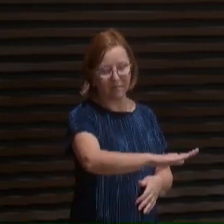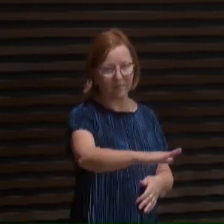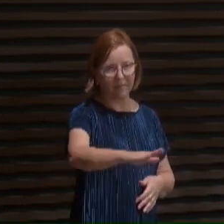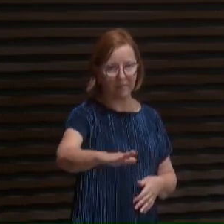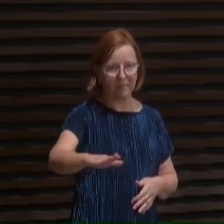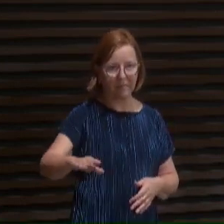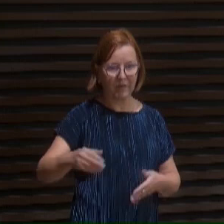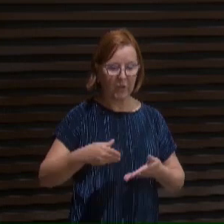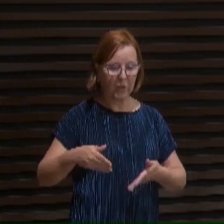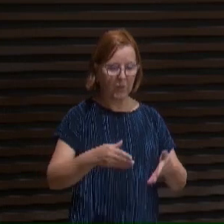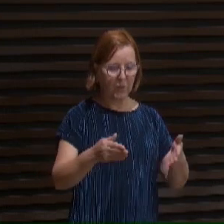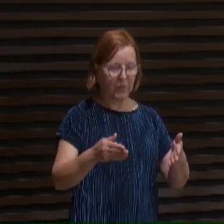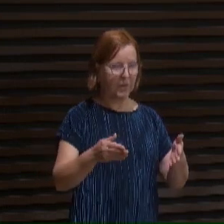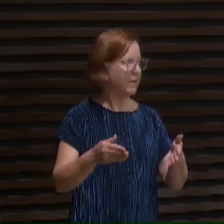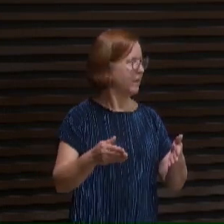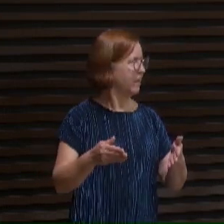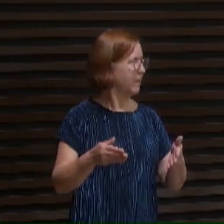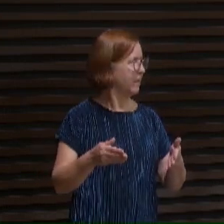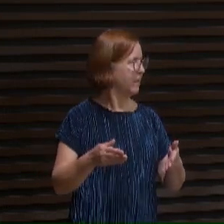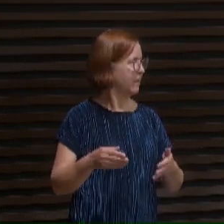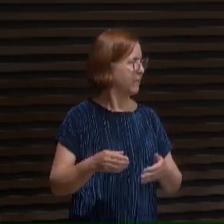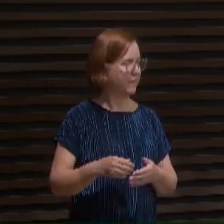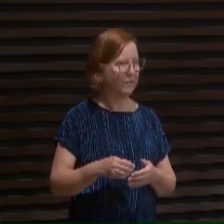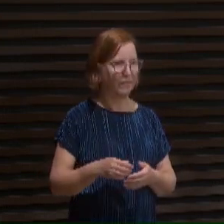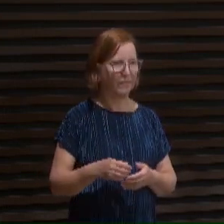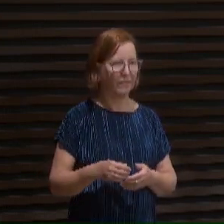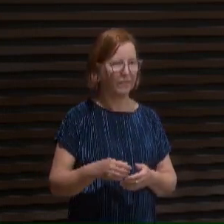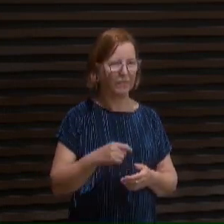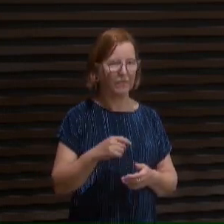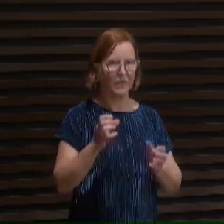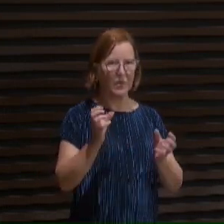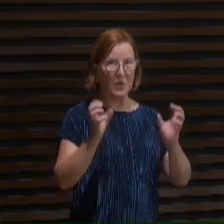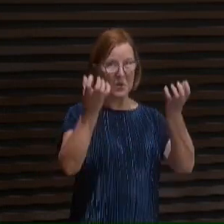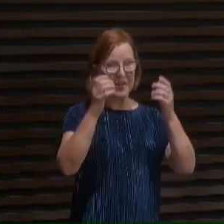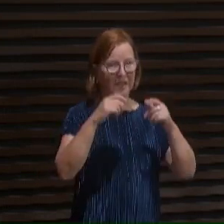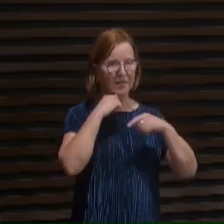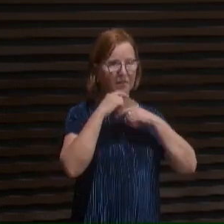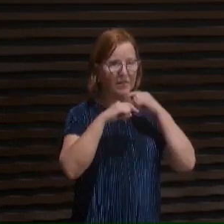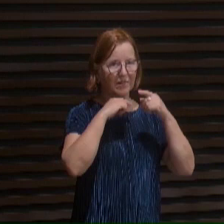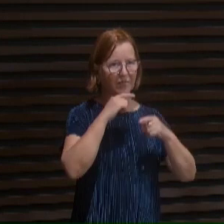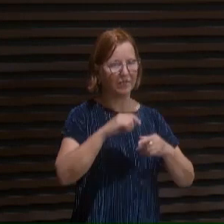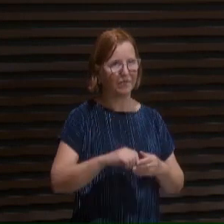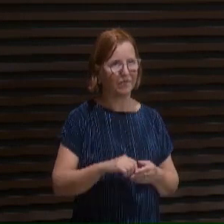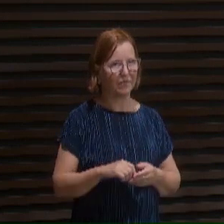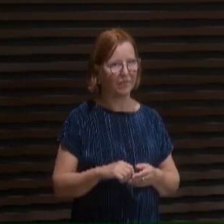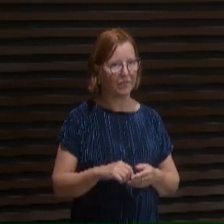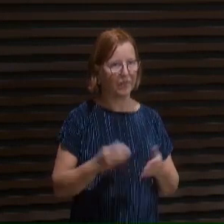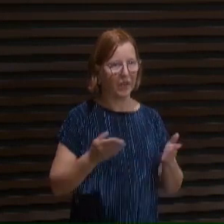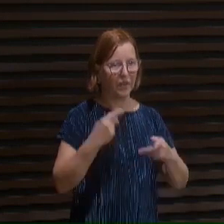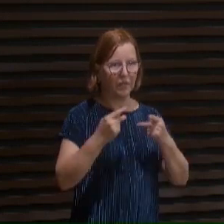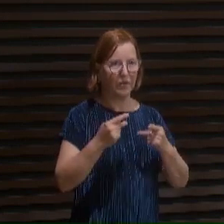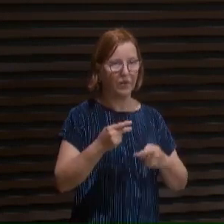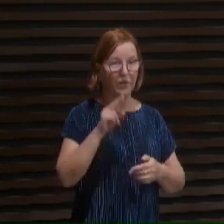no caminho do desespero, da dúvida, no castelo da dúvida. Agora ele diz assim: vi em meu